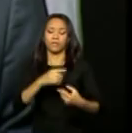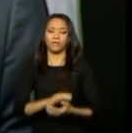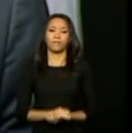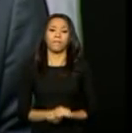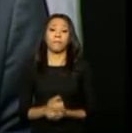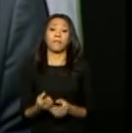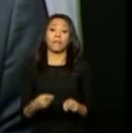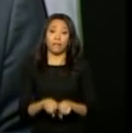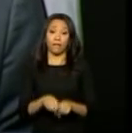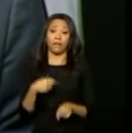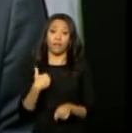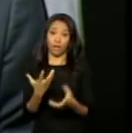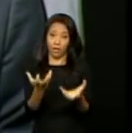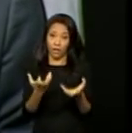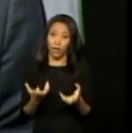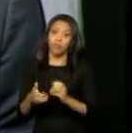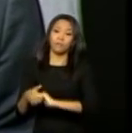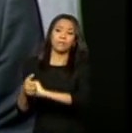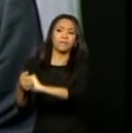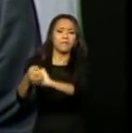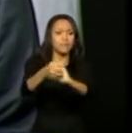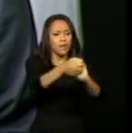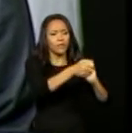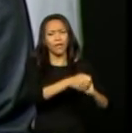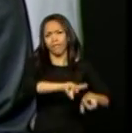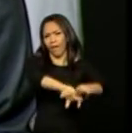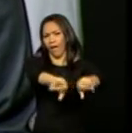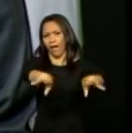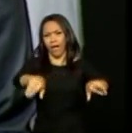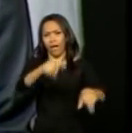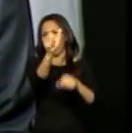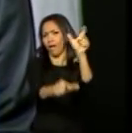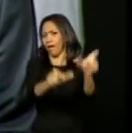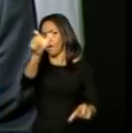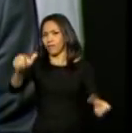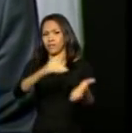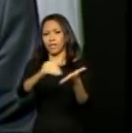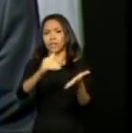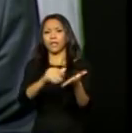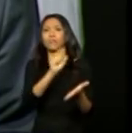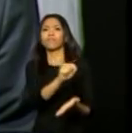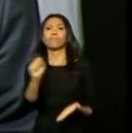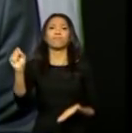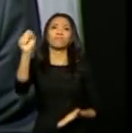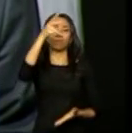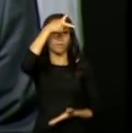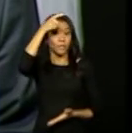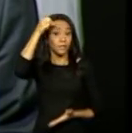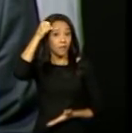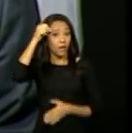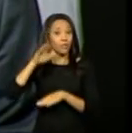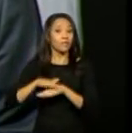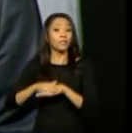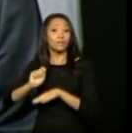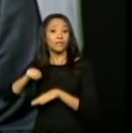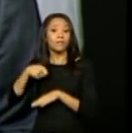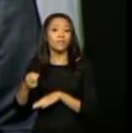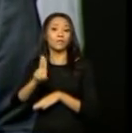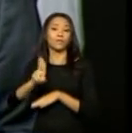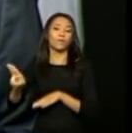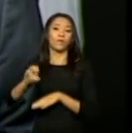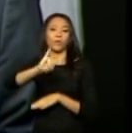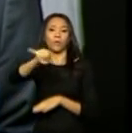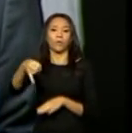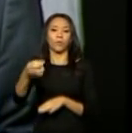Queria saudar os secretários estaduais e municipais, na figura do secretário Jorge Portugal,